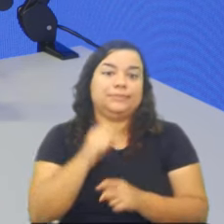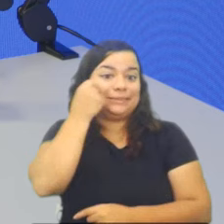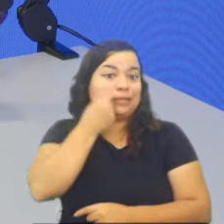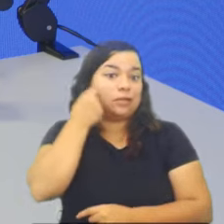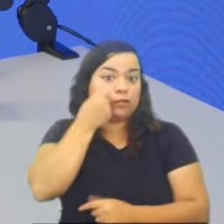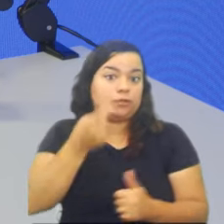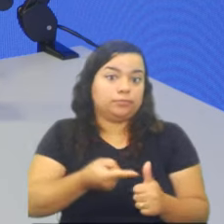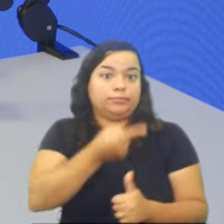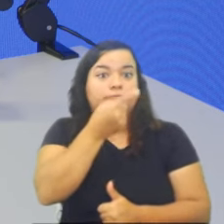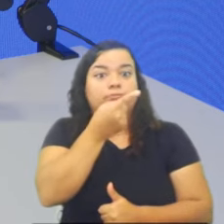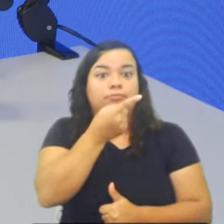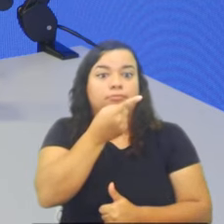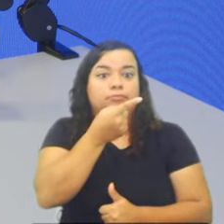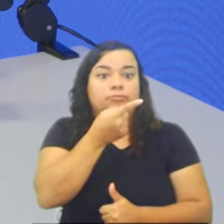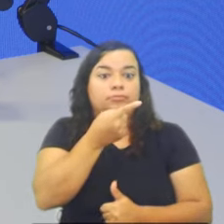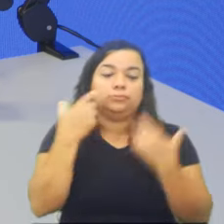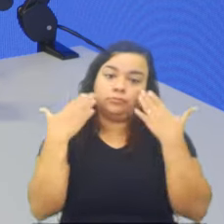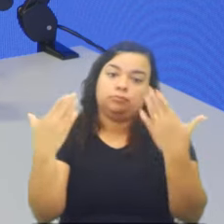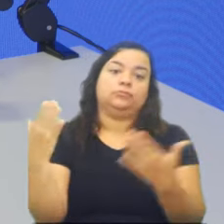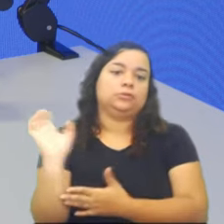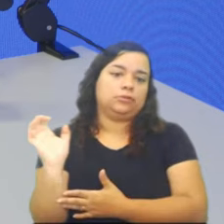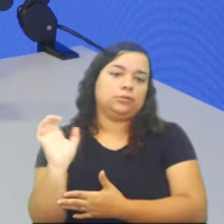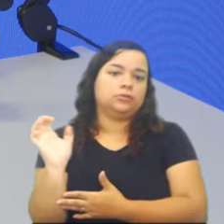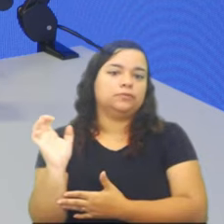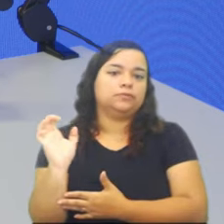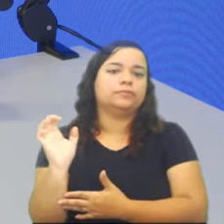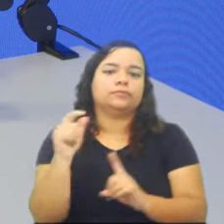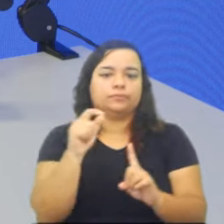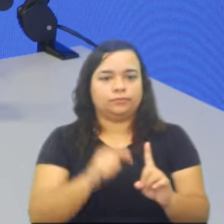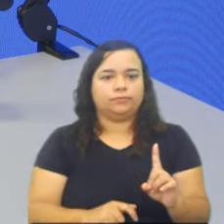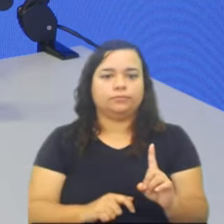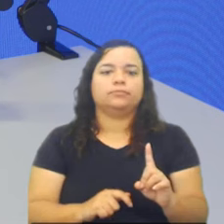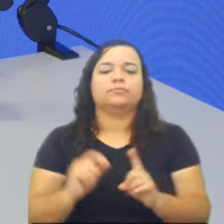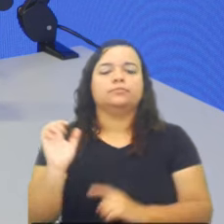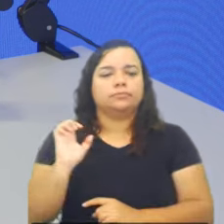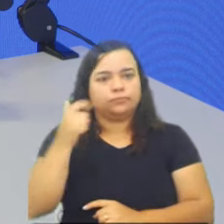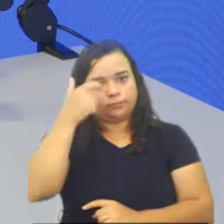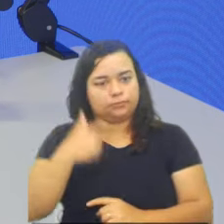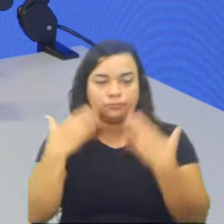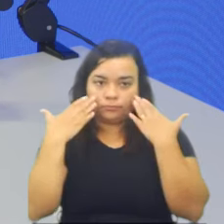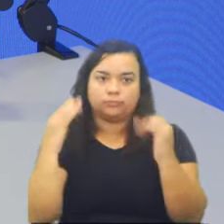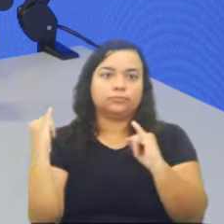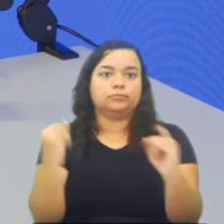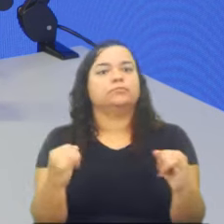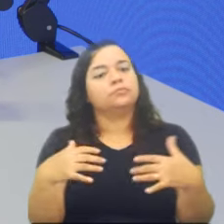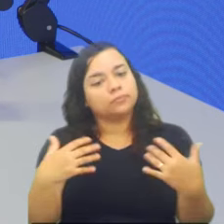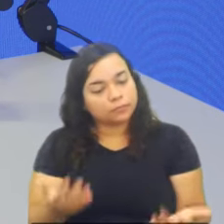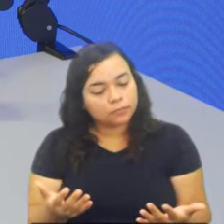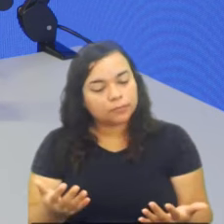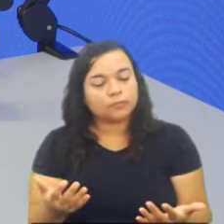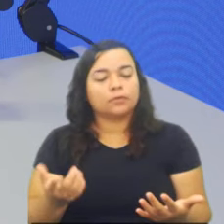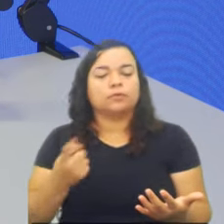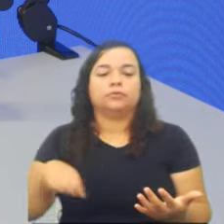Senador eh né Eh publicamente gay ele se se identifica como um homem gay eh é que a